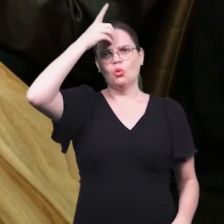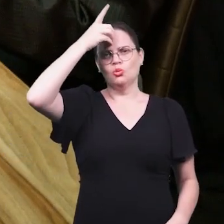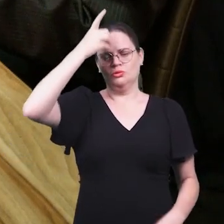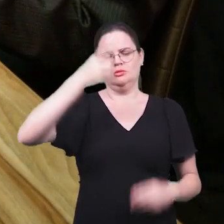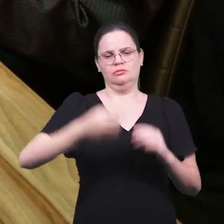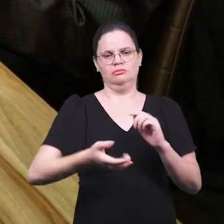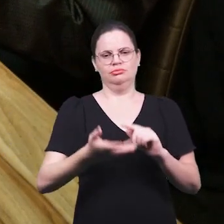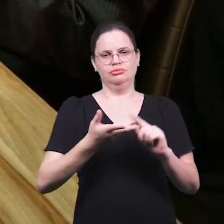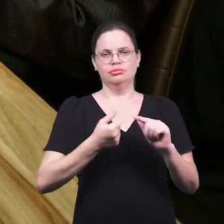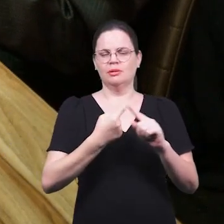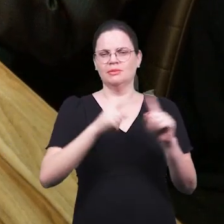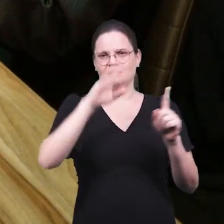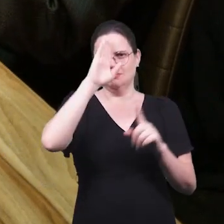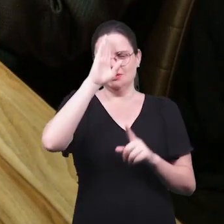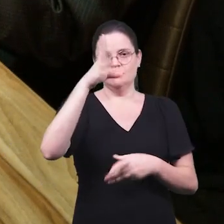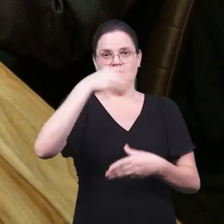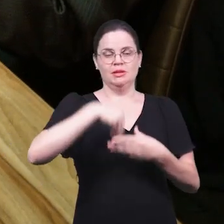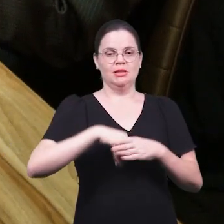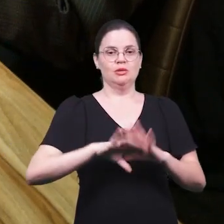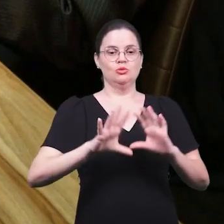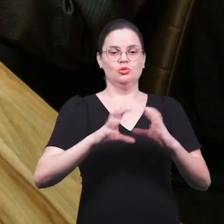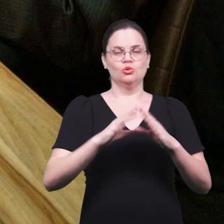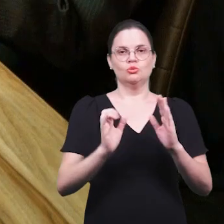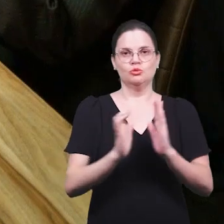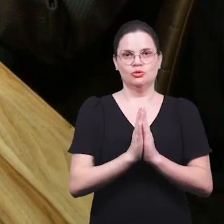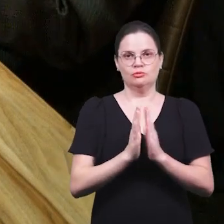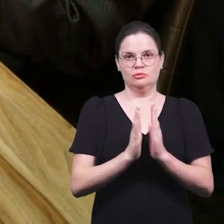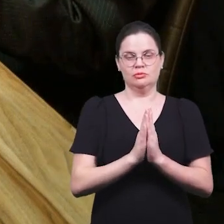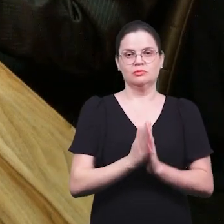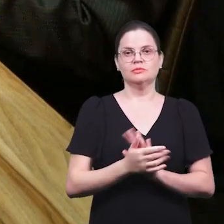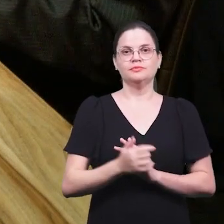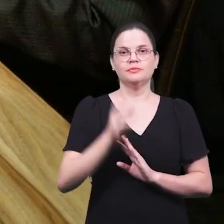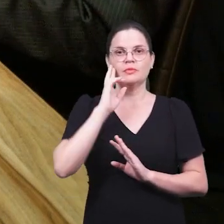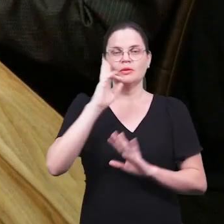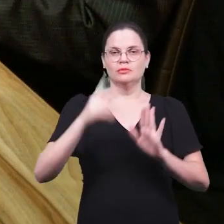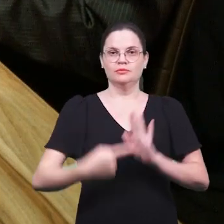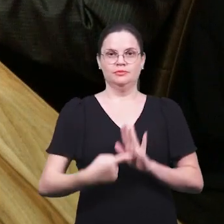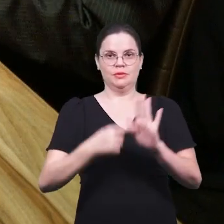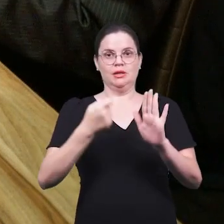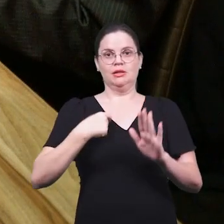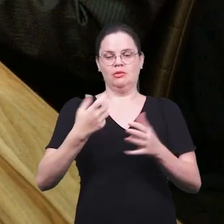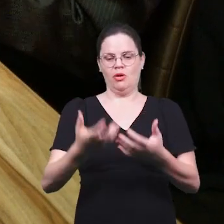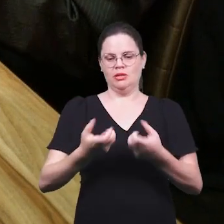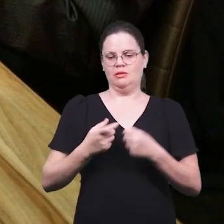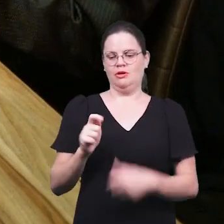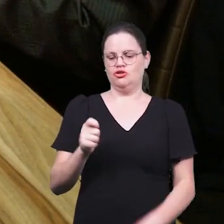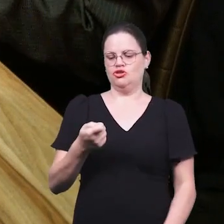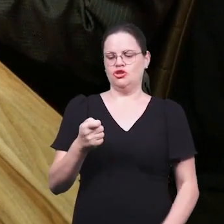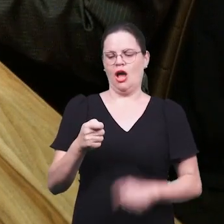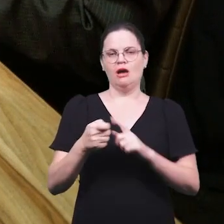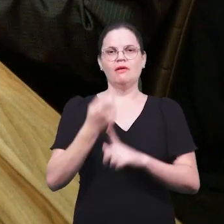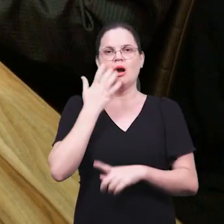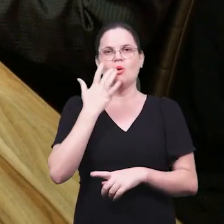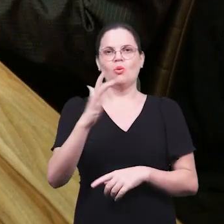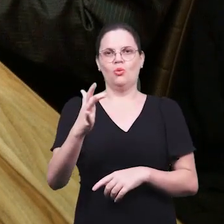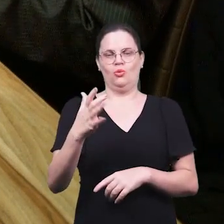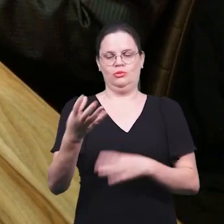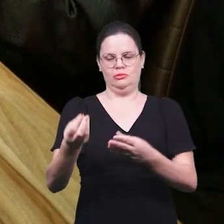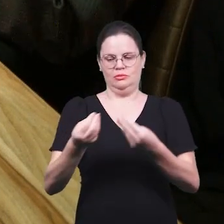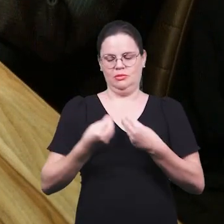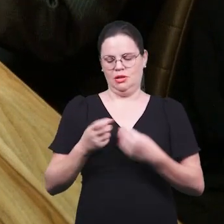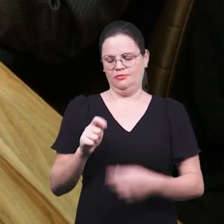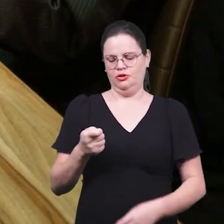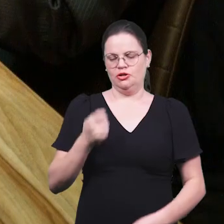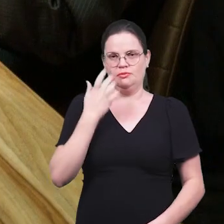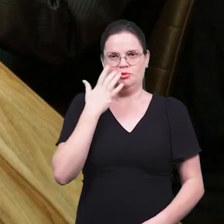eram sinais diversos, mas principalmente em orações no grupo de intercessão. Então, numa delas, o Senhor mostrou que eu